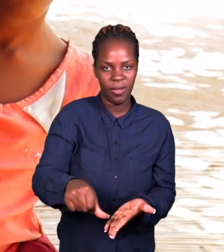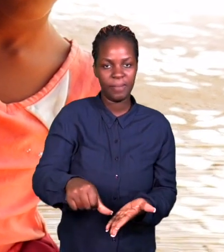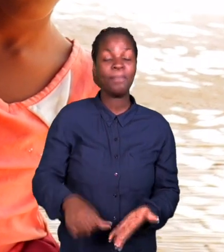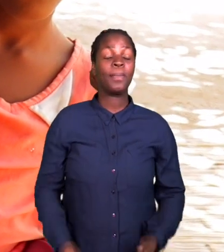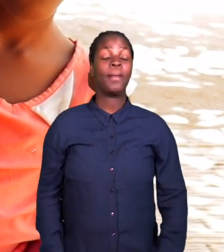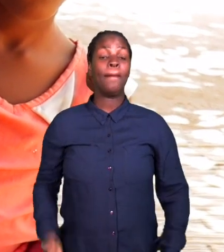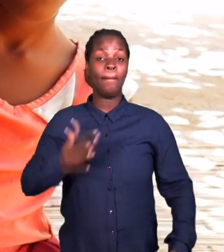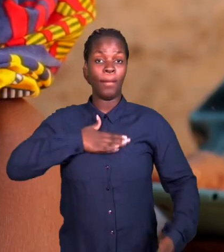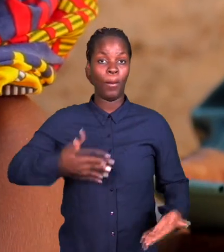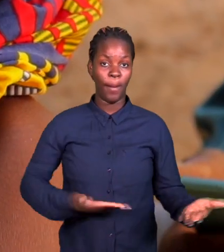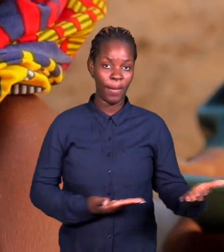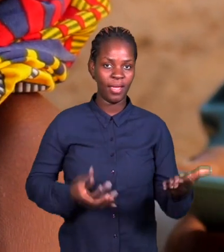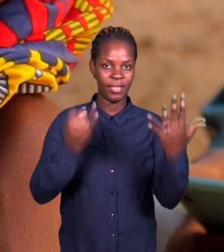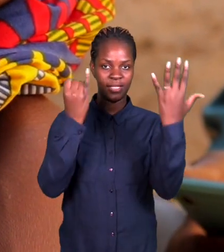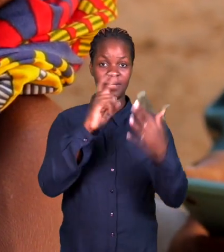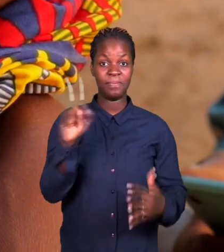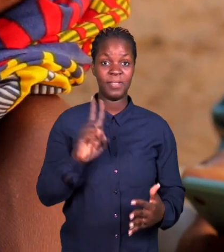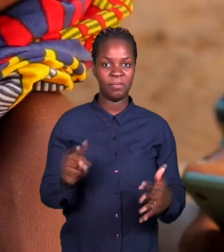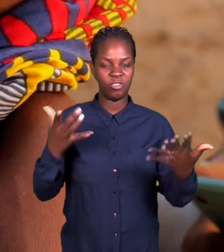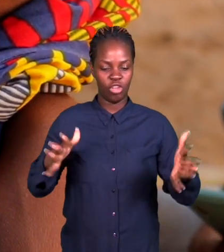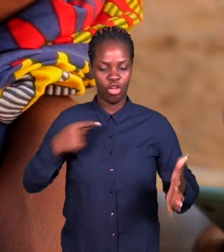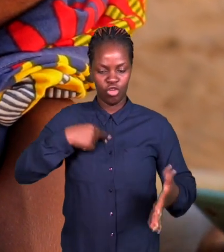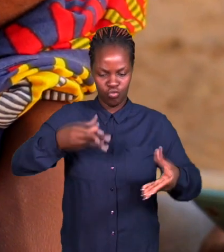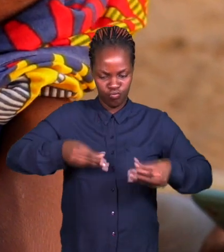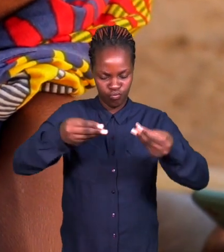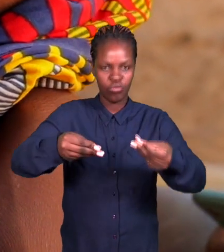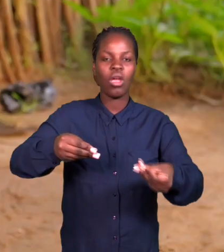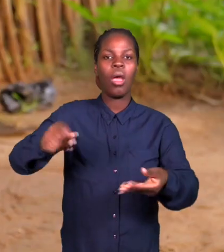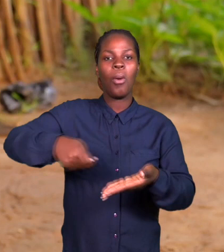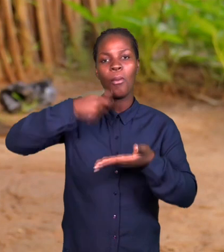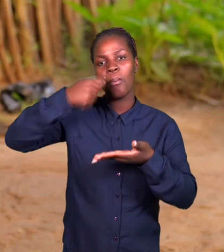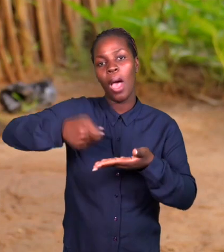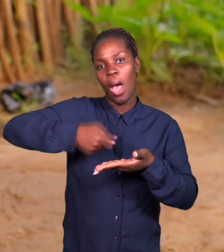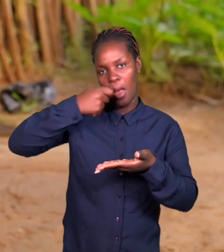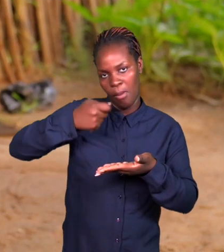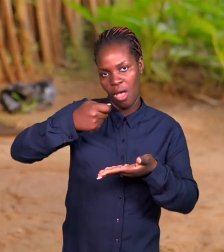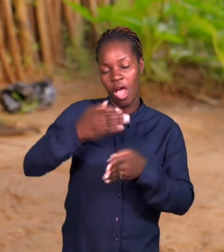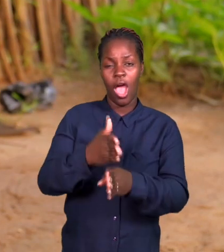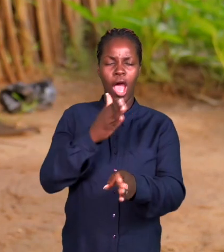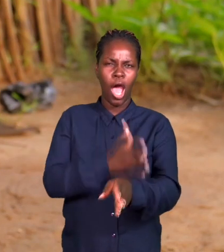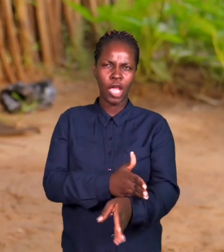acessíveis localmente. Comecei a atar papa depois de completar 6 meses. Antigamente eu fazia